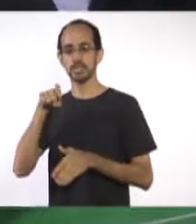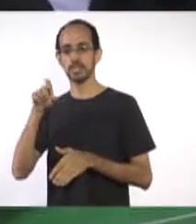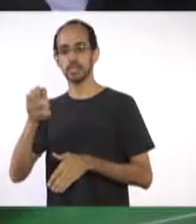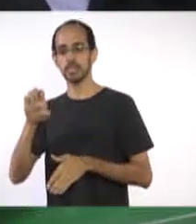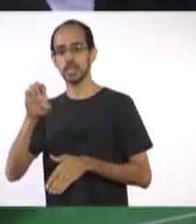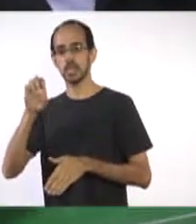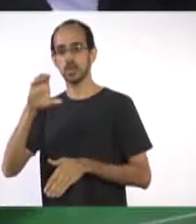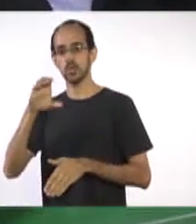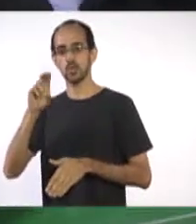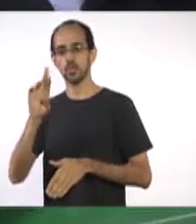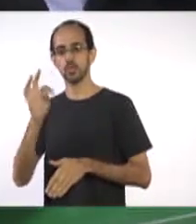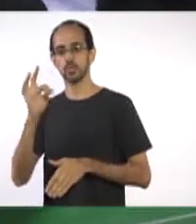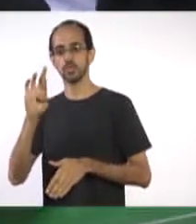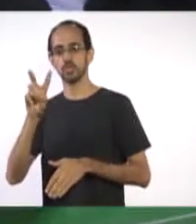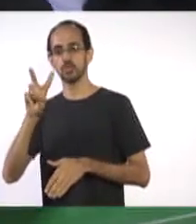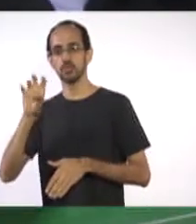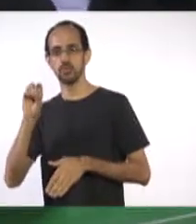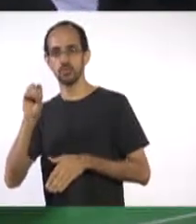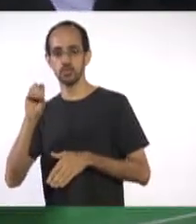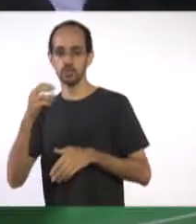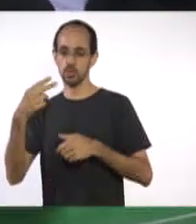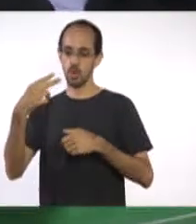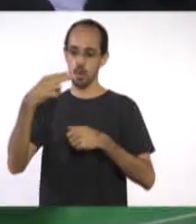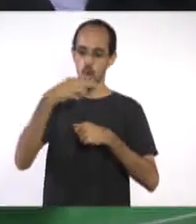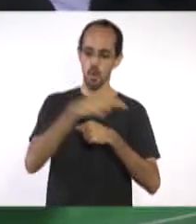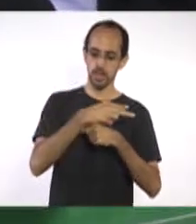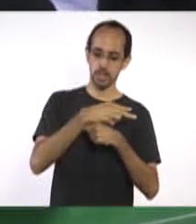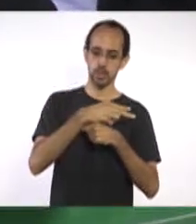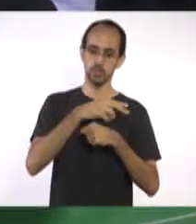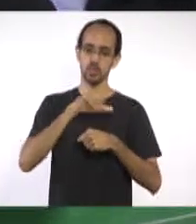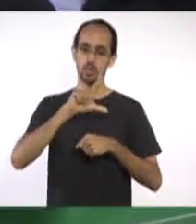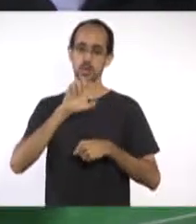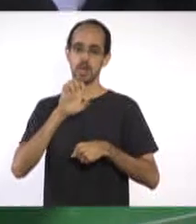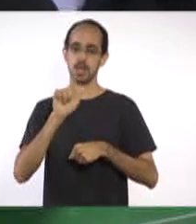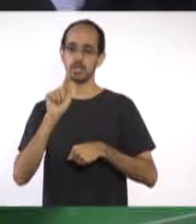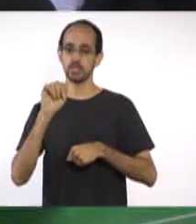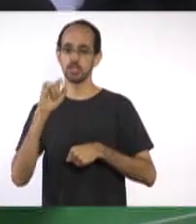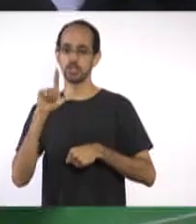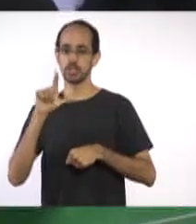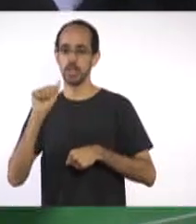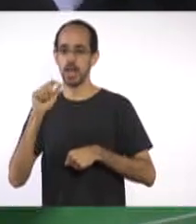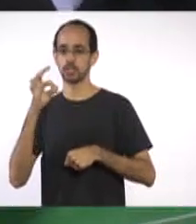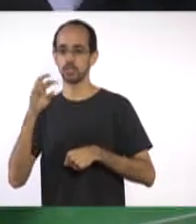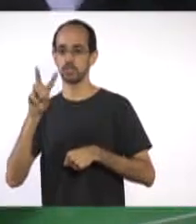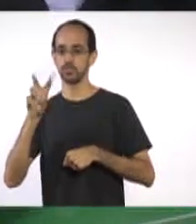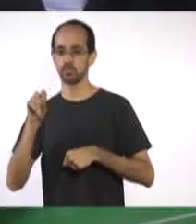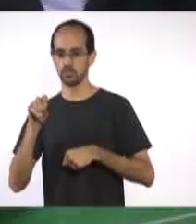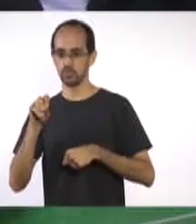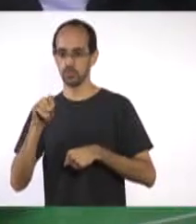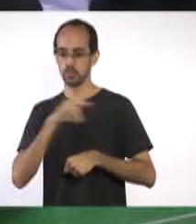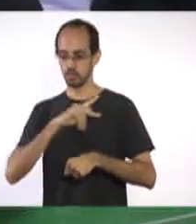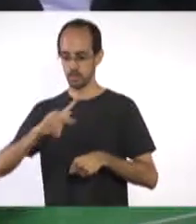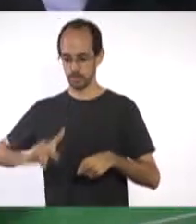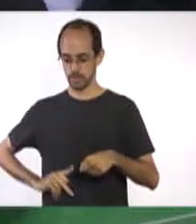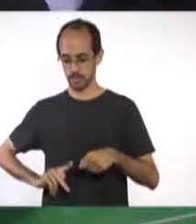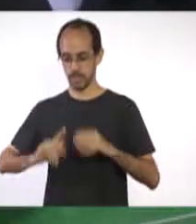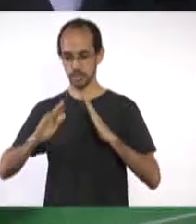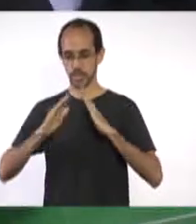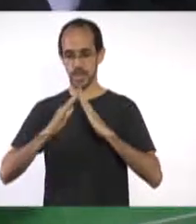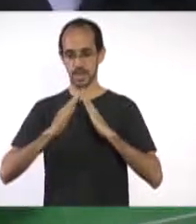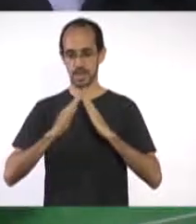do Legislativo. Esse é um fato que originou o encaminhamento de um requerimento pelo presidente desta Casa